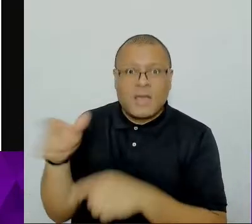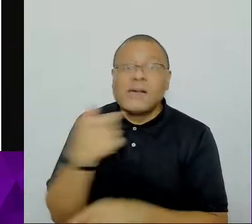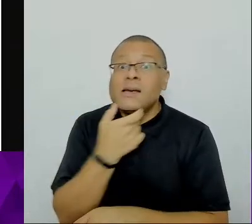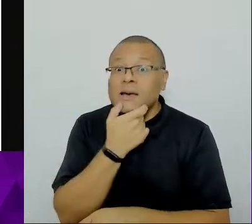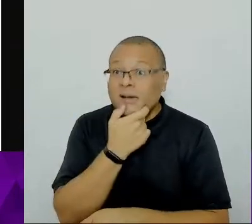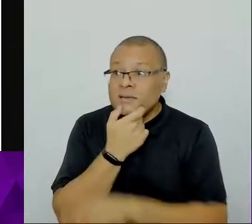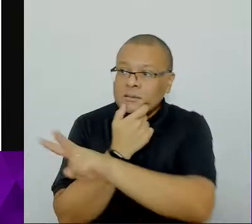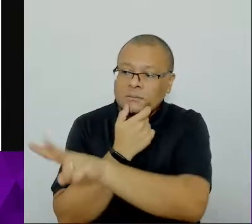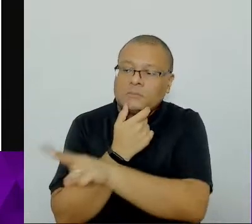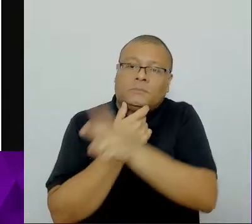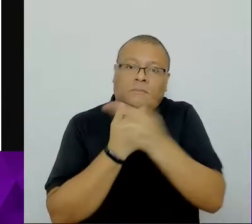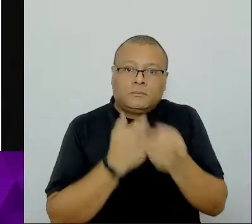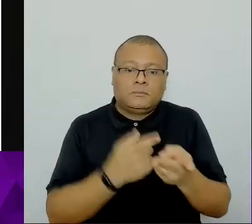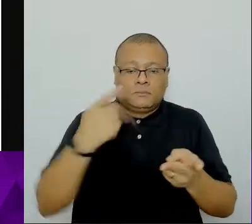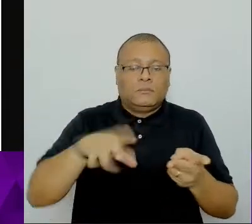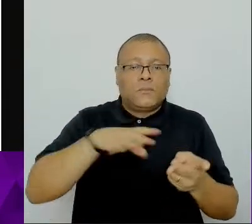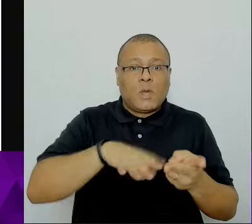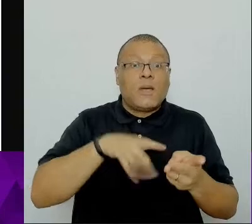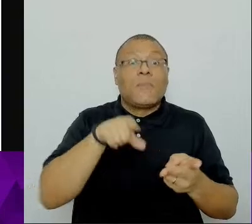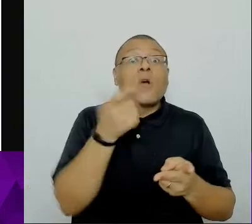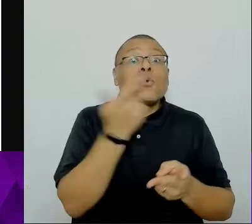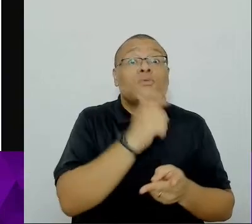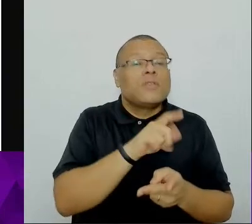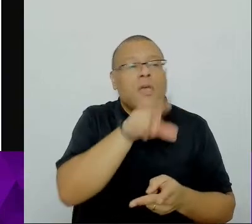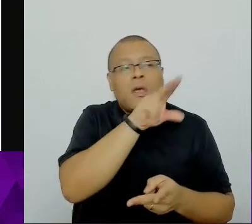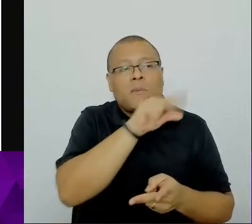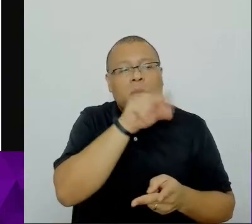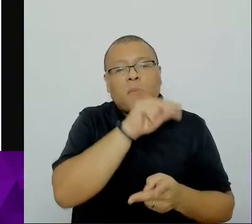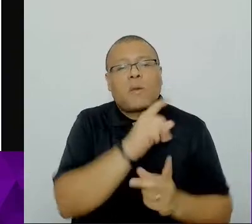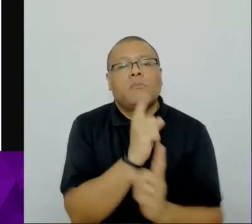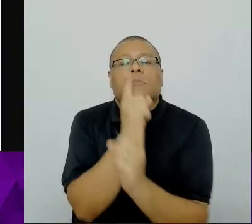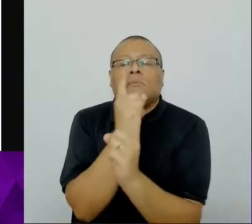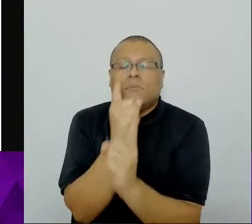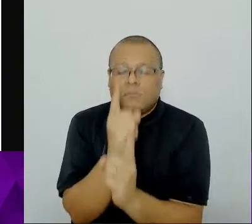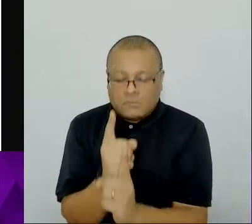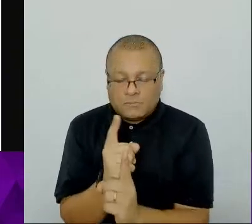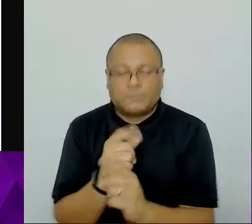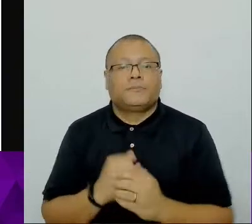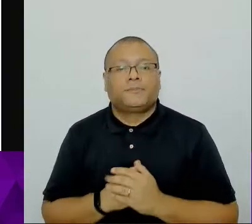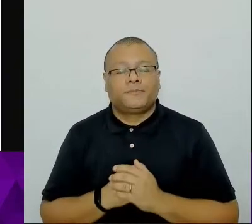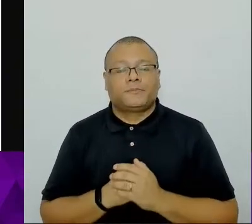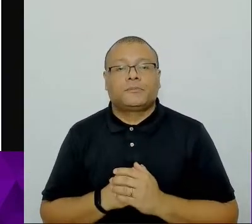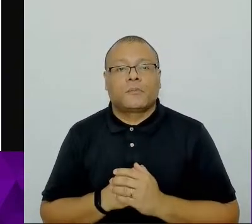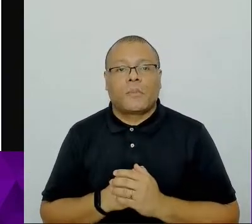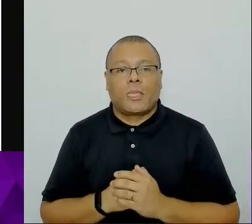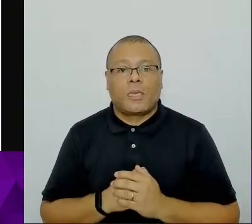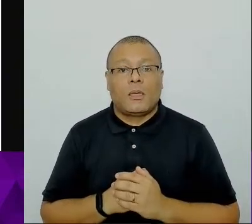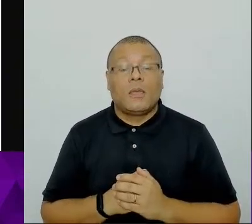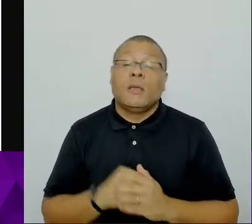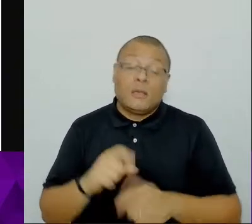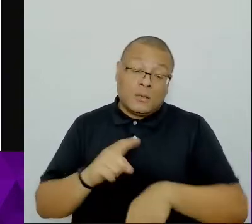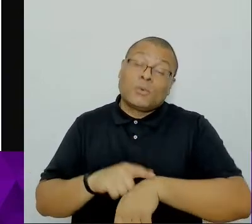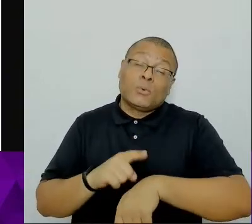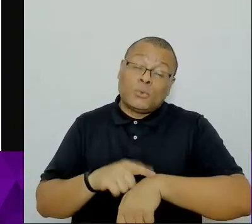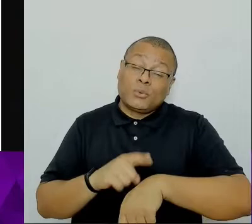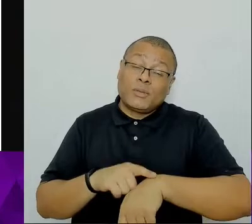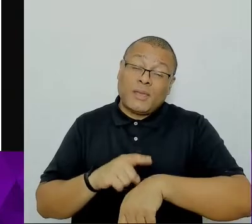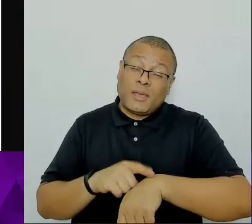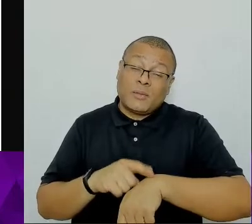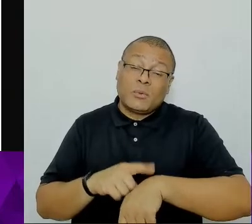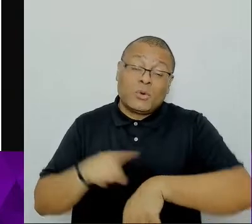fine tuning dele para português, para reconhecimento de fala, né? Reduzindo bastante a